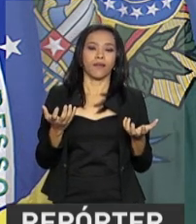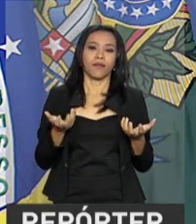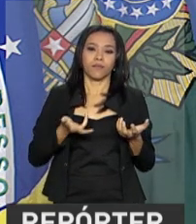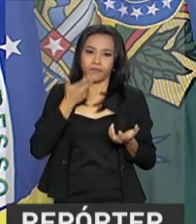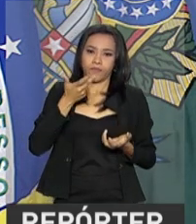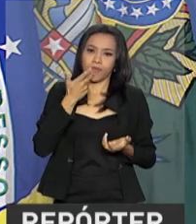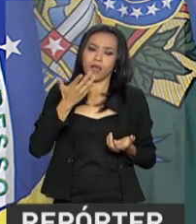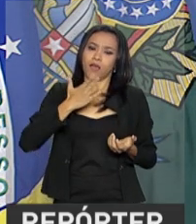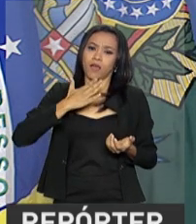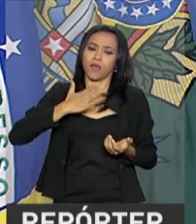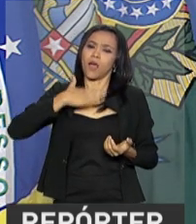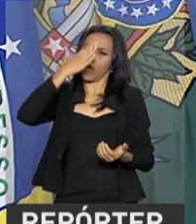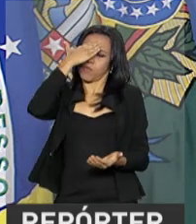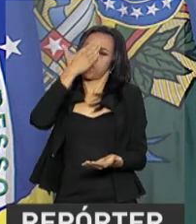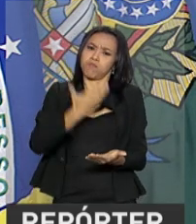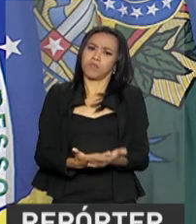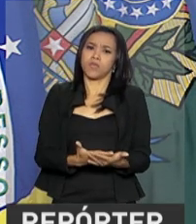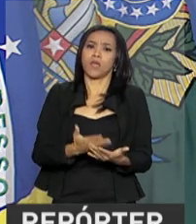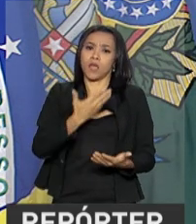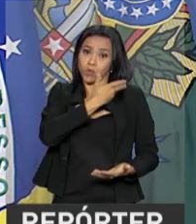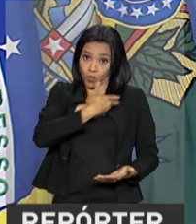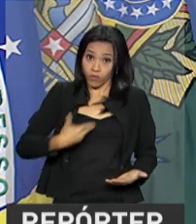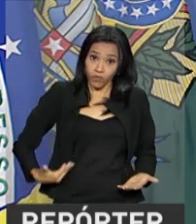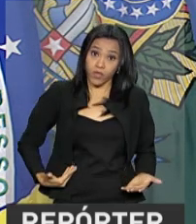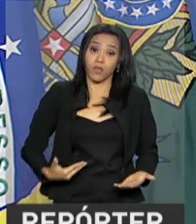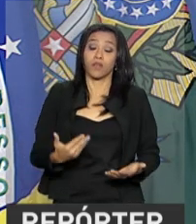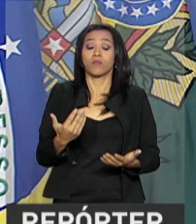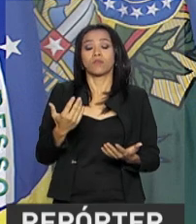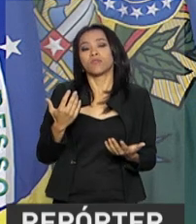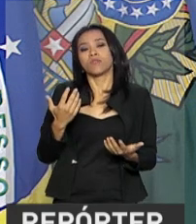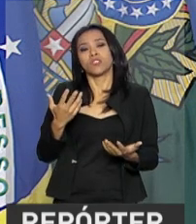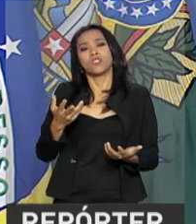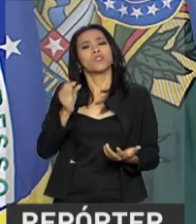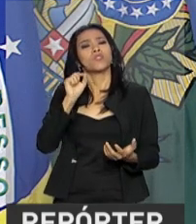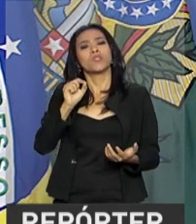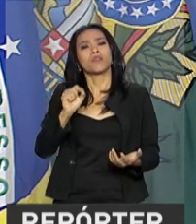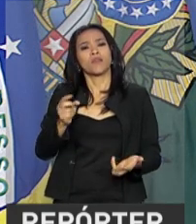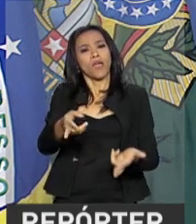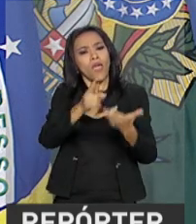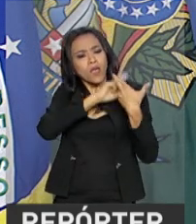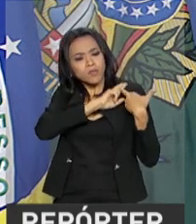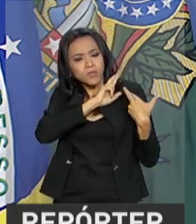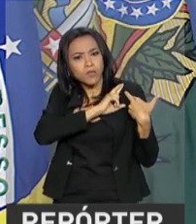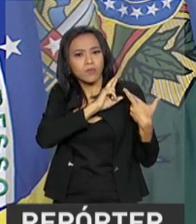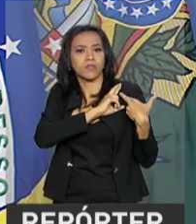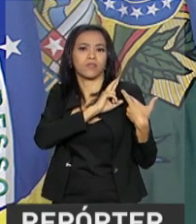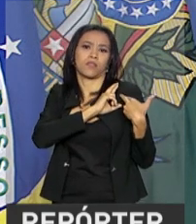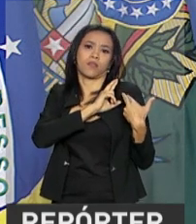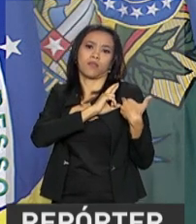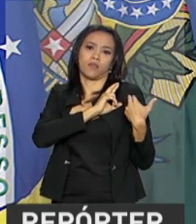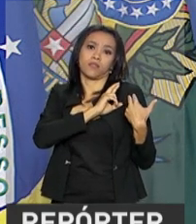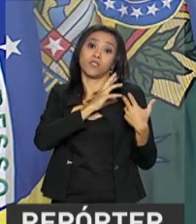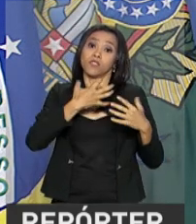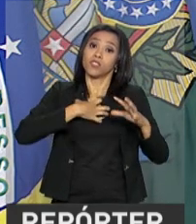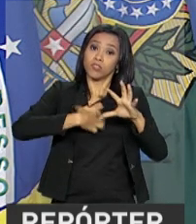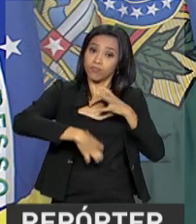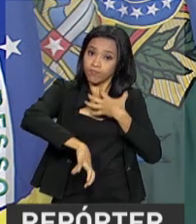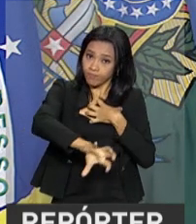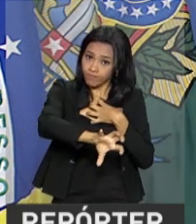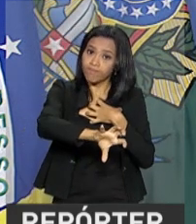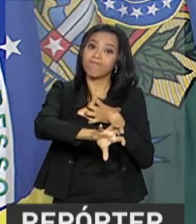a confiança do governo no espírito natural de responsabilidade e de solidariedade